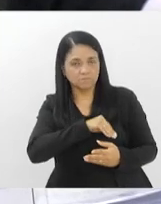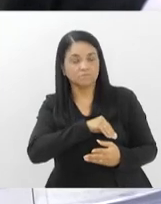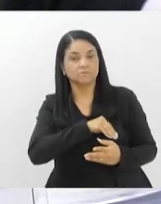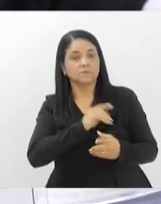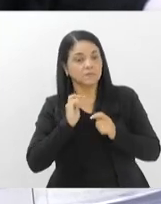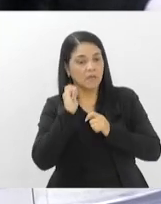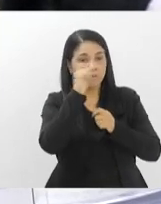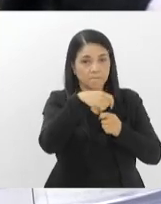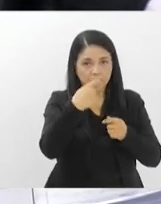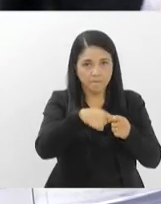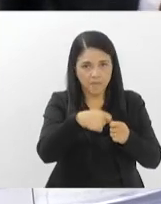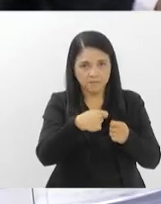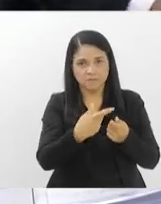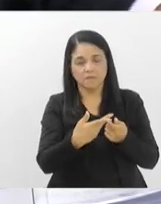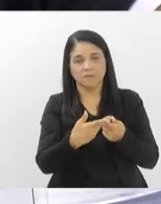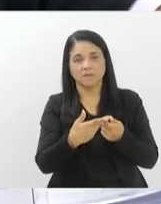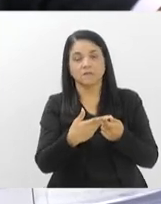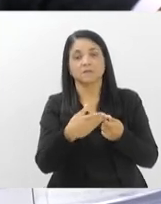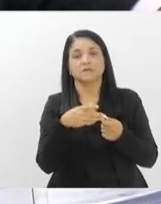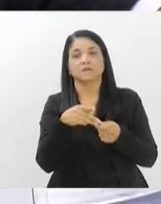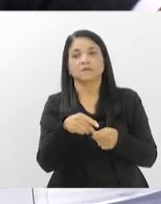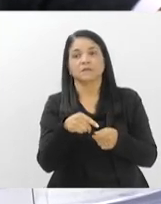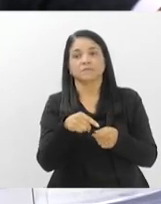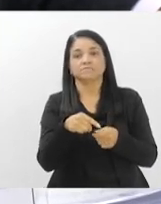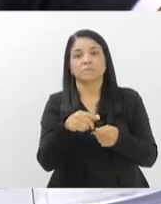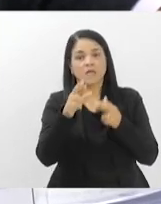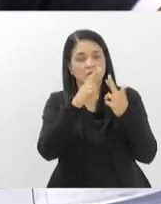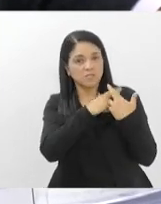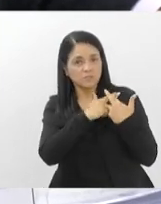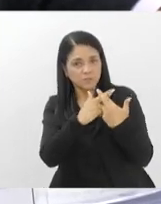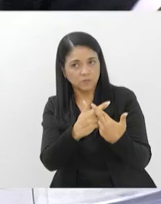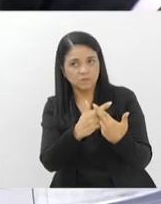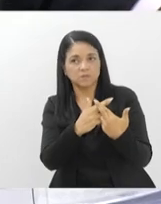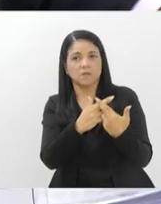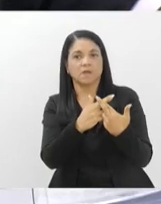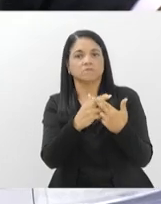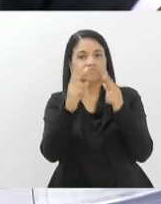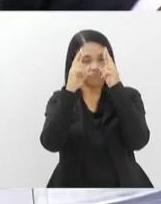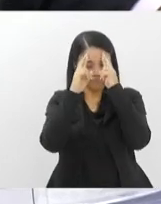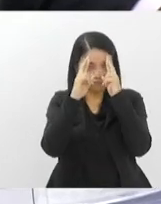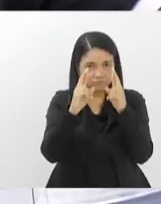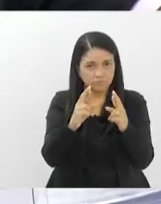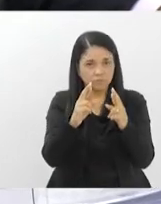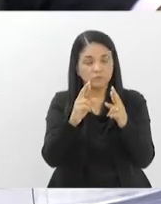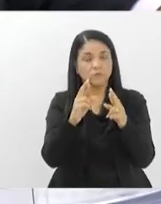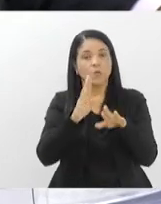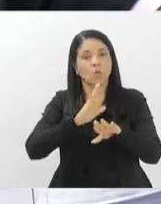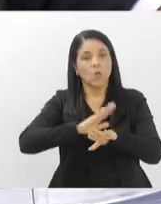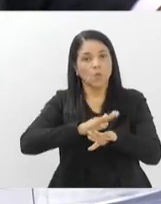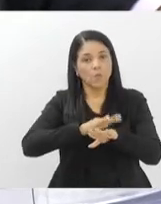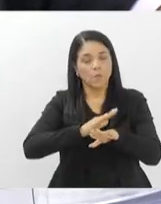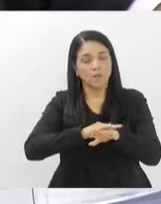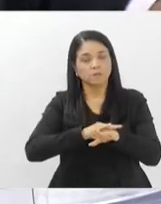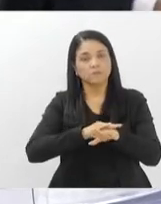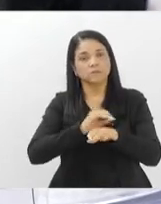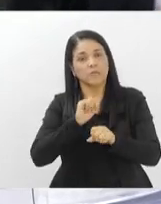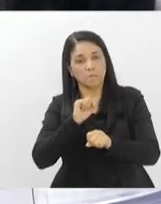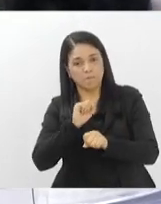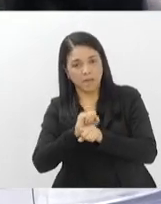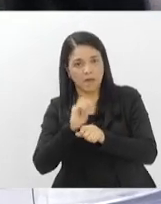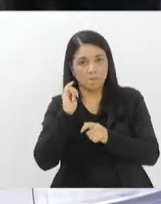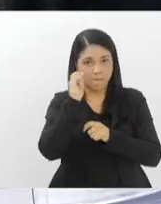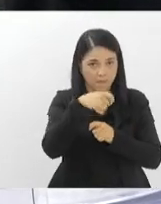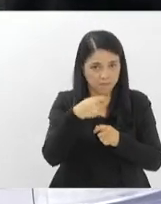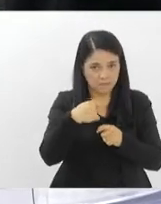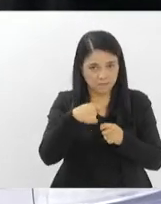através da pesca artesanal de maneira responsável, respeitando os momentos de defeso, né?